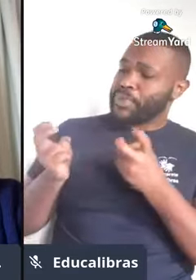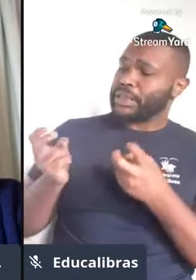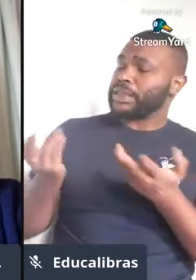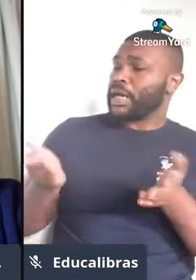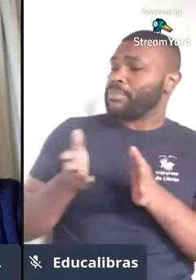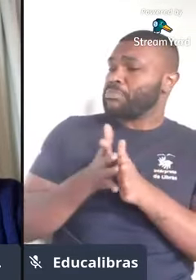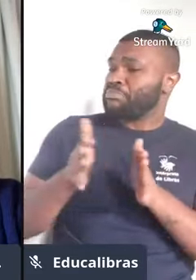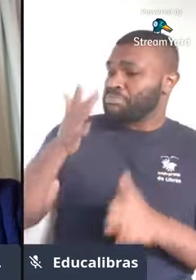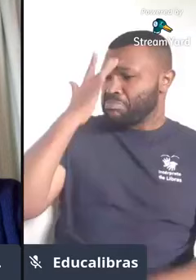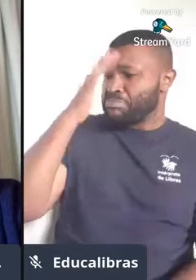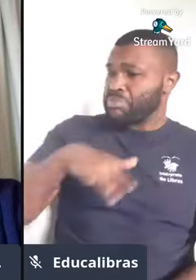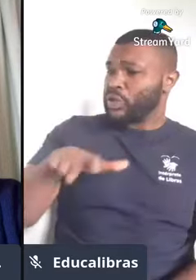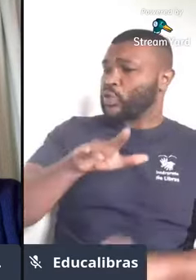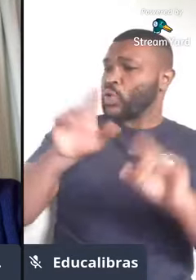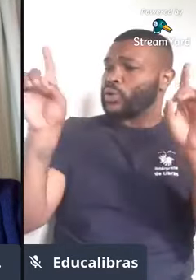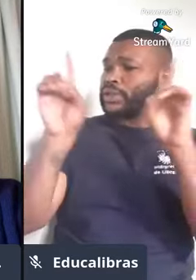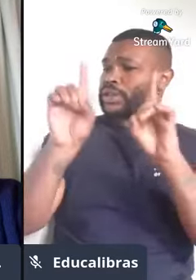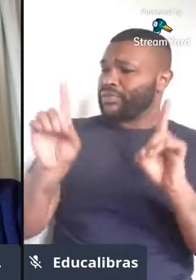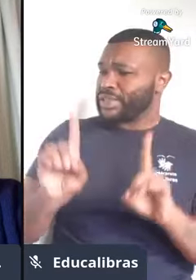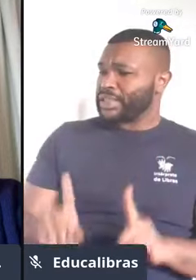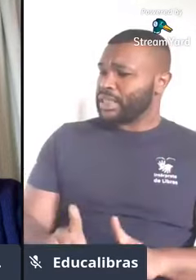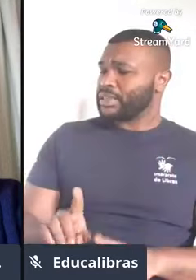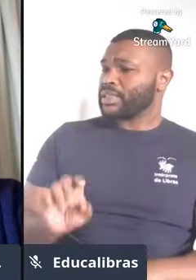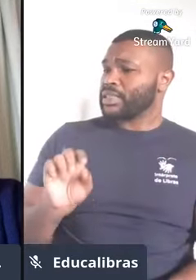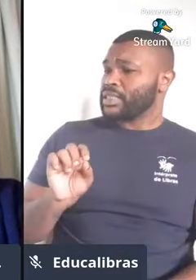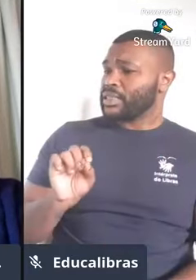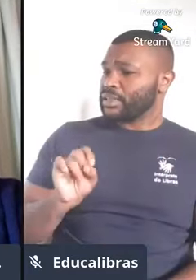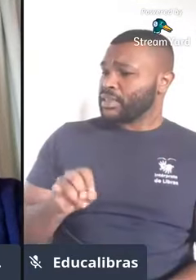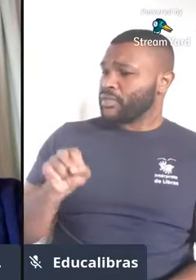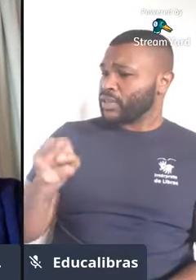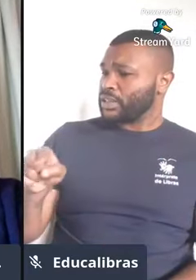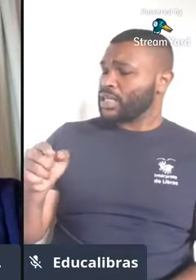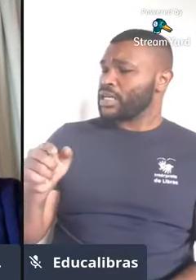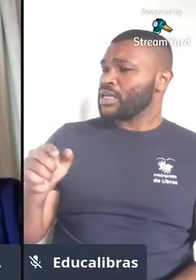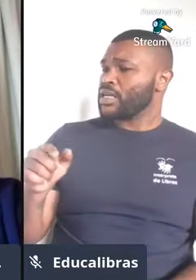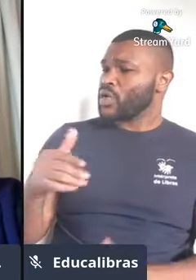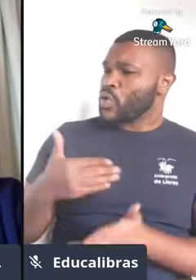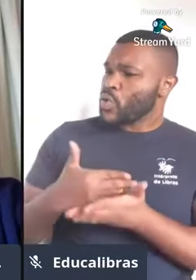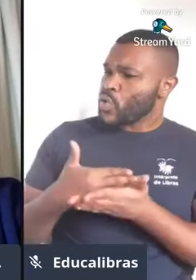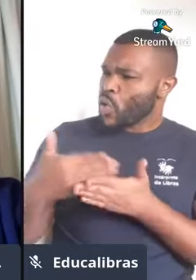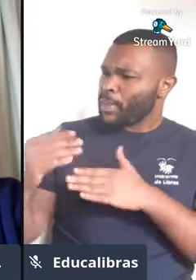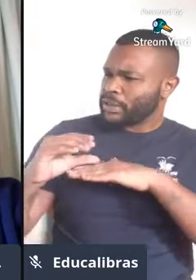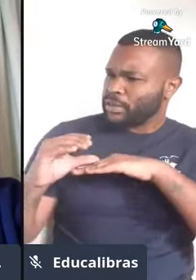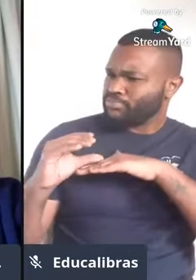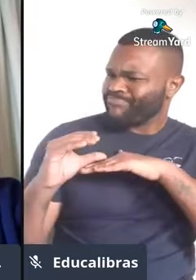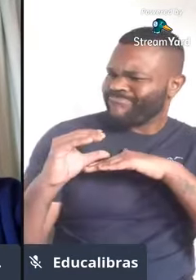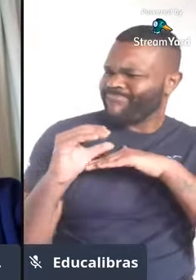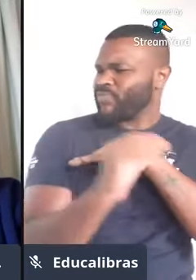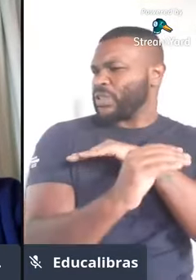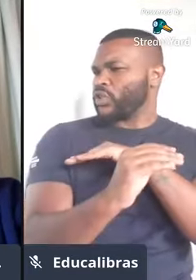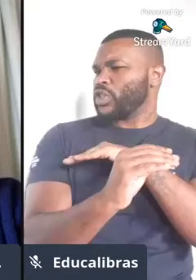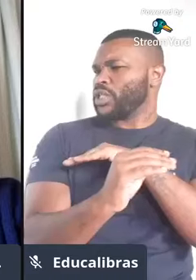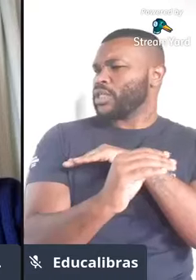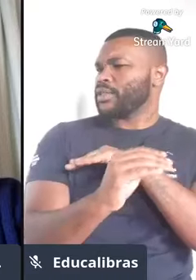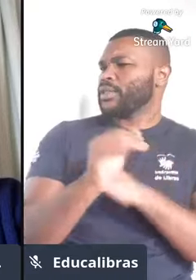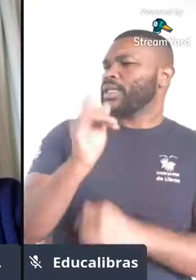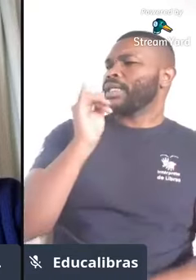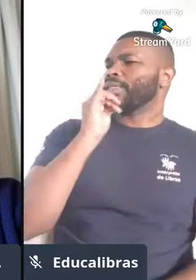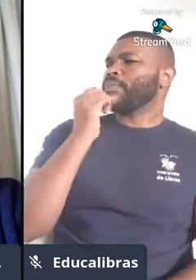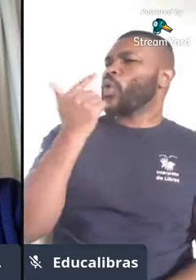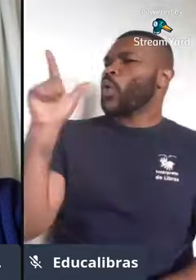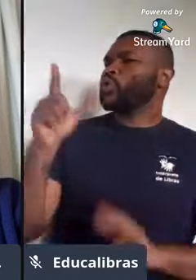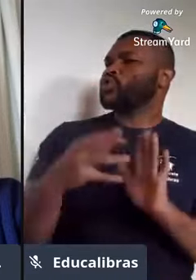deficiência e se você empreenderia ou investiria recursos em alguma outra